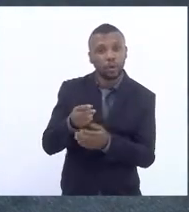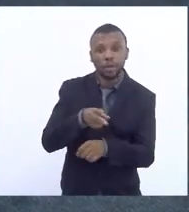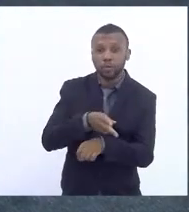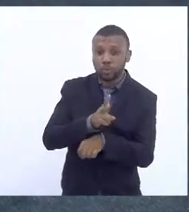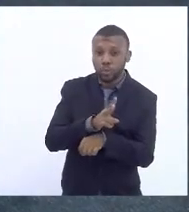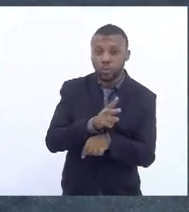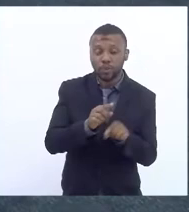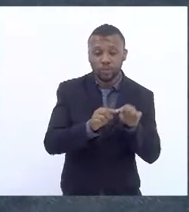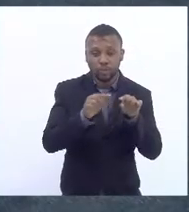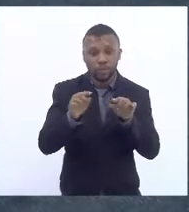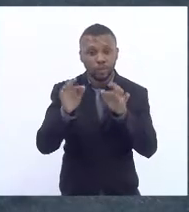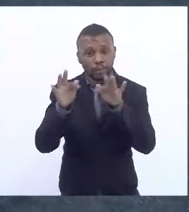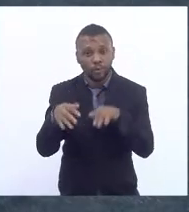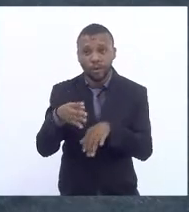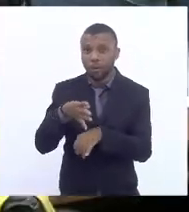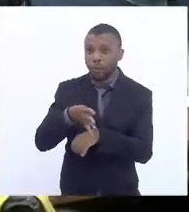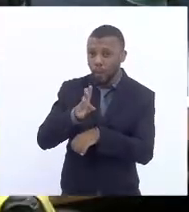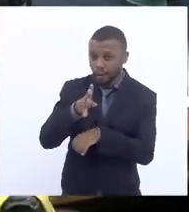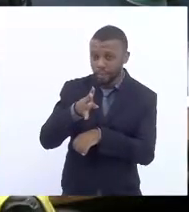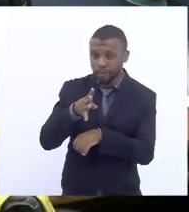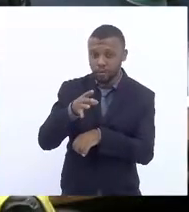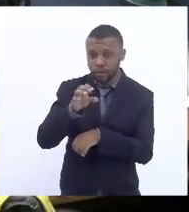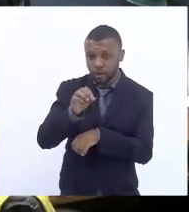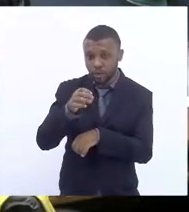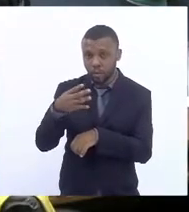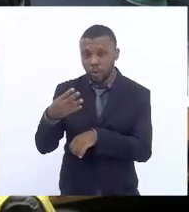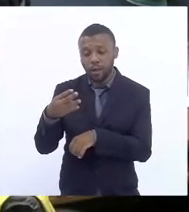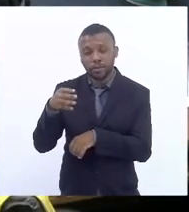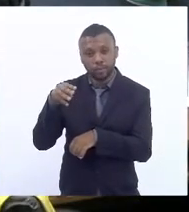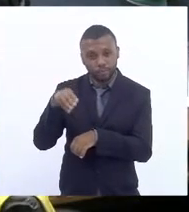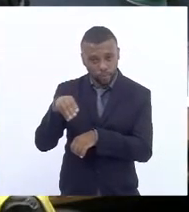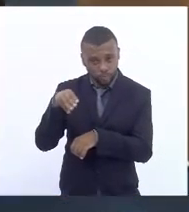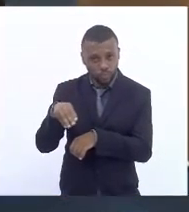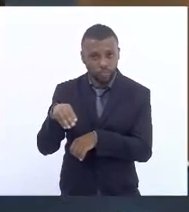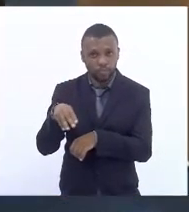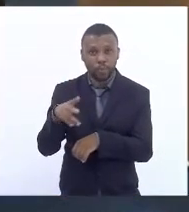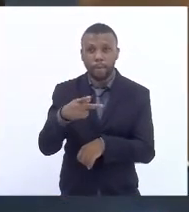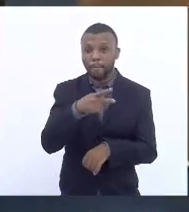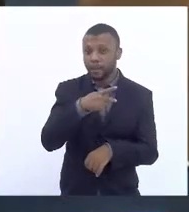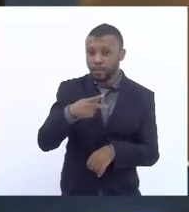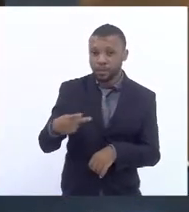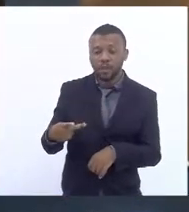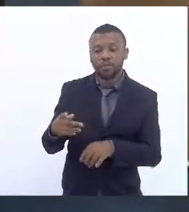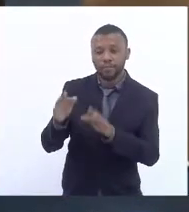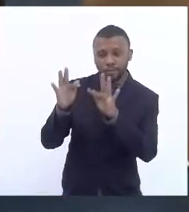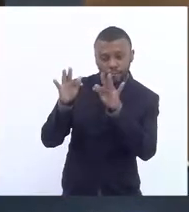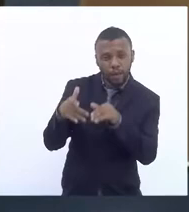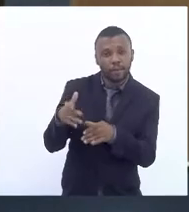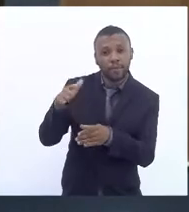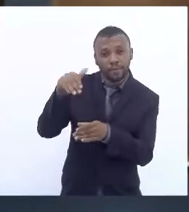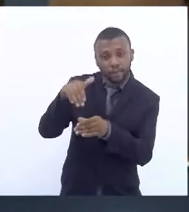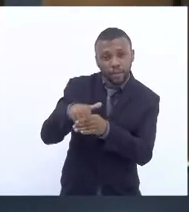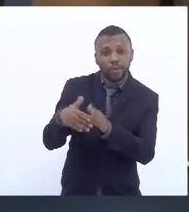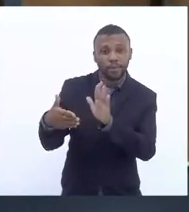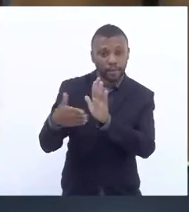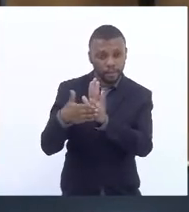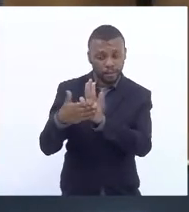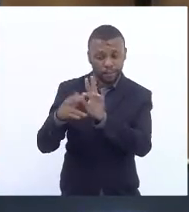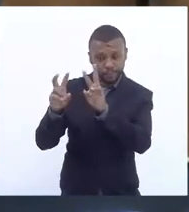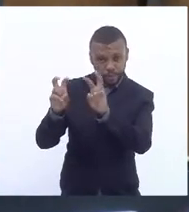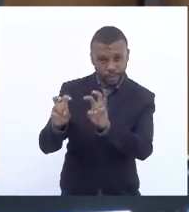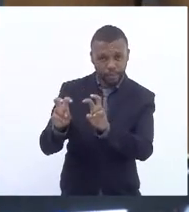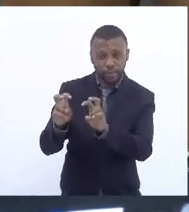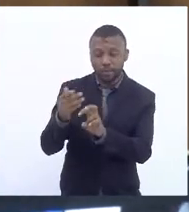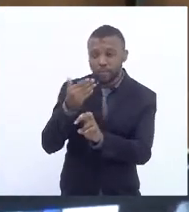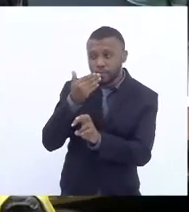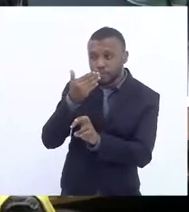encerrou-se às 16 horas e 4 minutos. Presidente, ao término da votação dessa pauta, se o senhor me permitir uma questão de